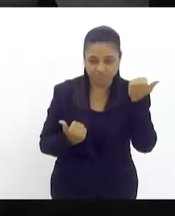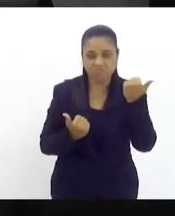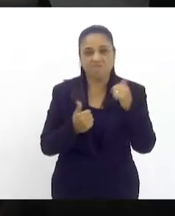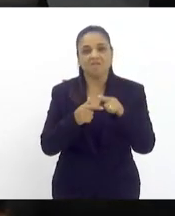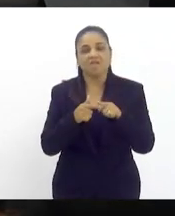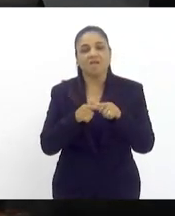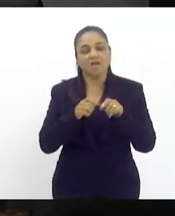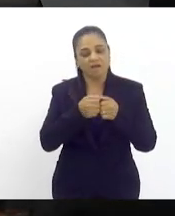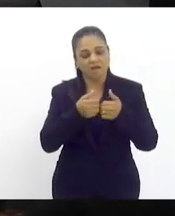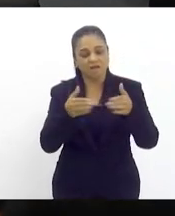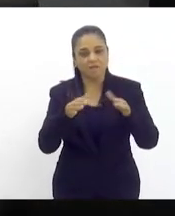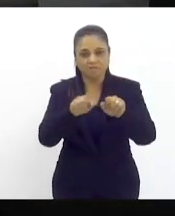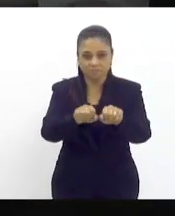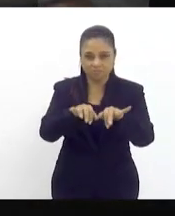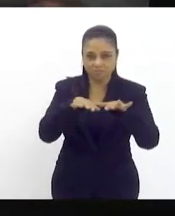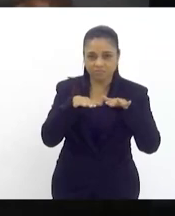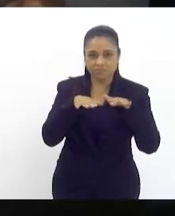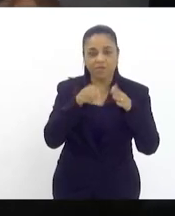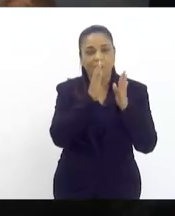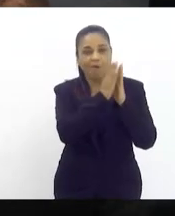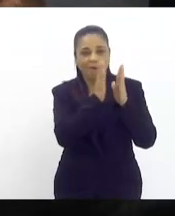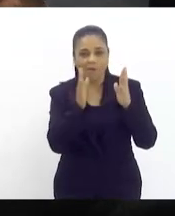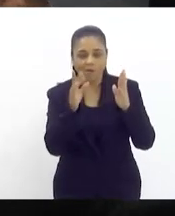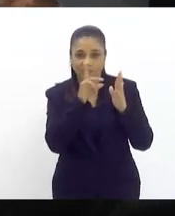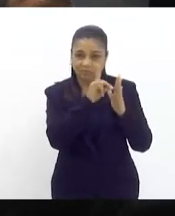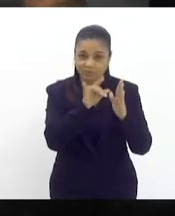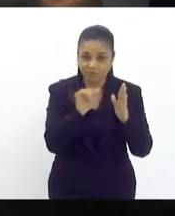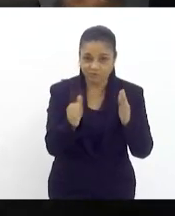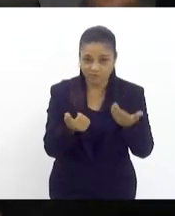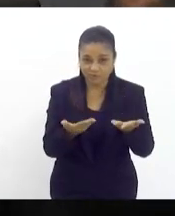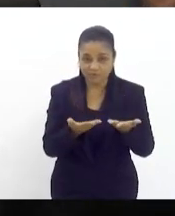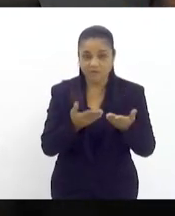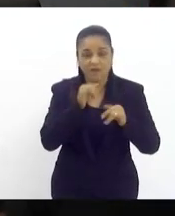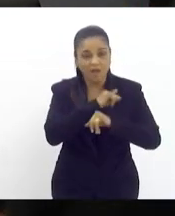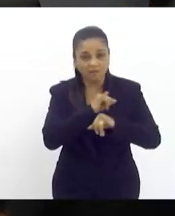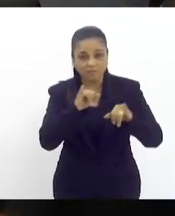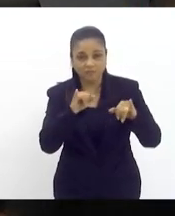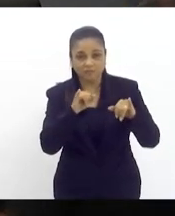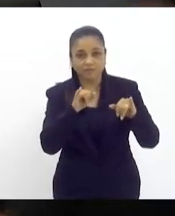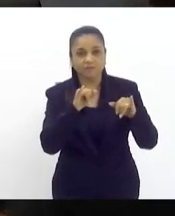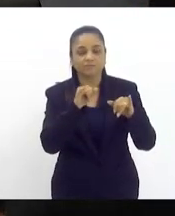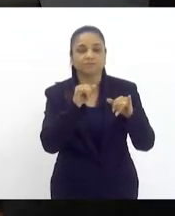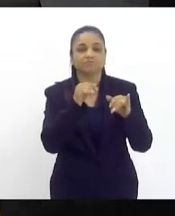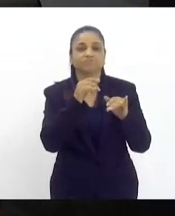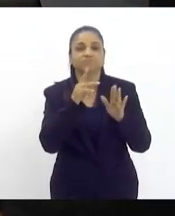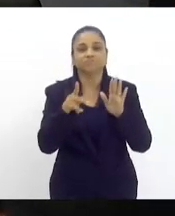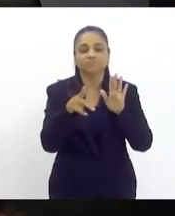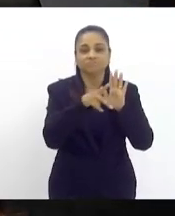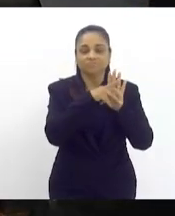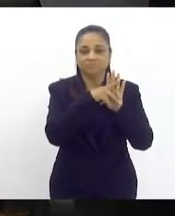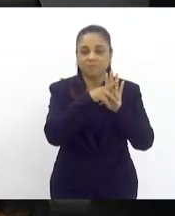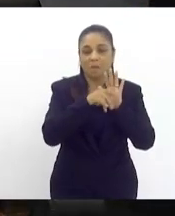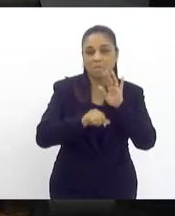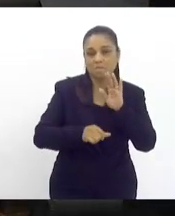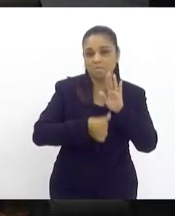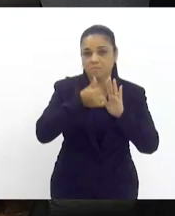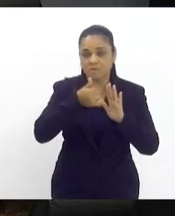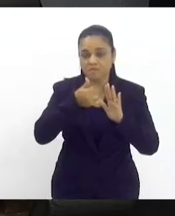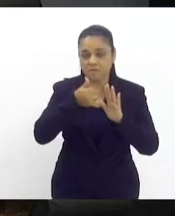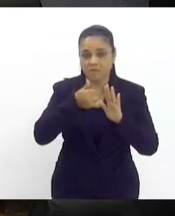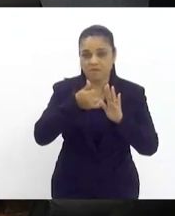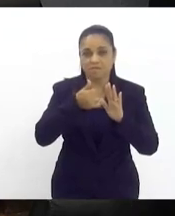reaberto a sessão passa-se a ordem do dia anuncio entra hamitação ordinária em primeira discussão